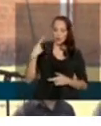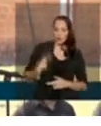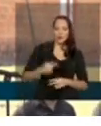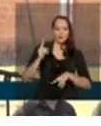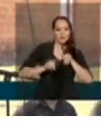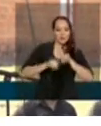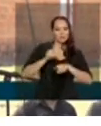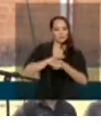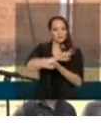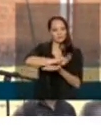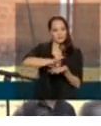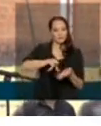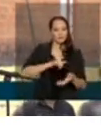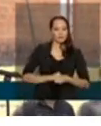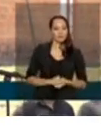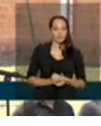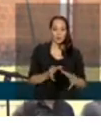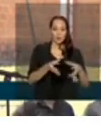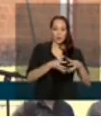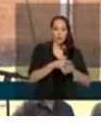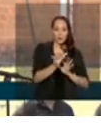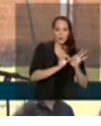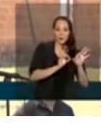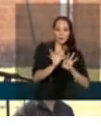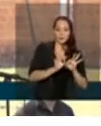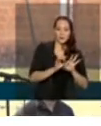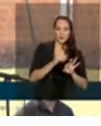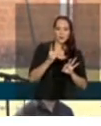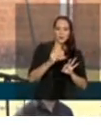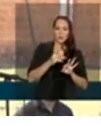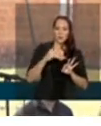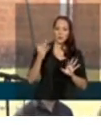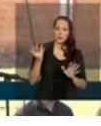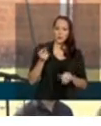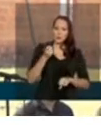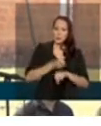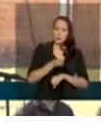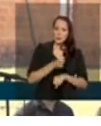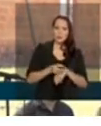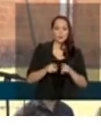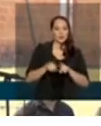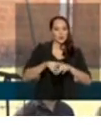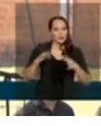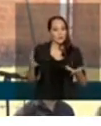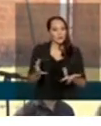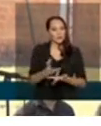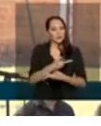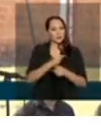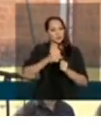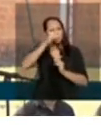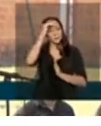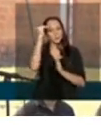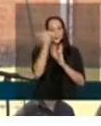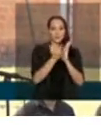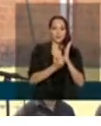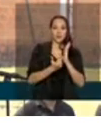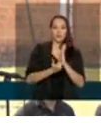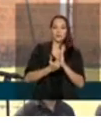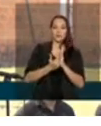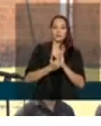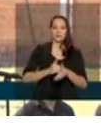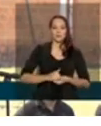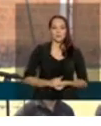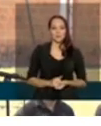materiais. Uma organização operacional sólida e eficiente, no cumprimento de sua complexa